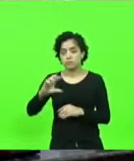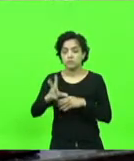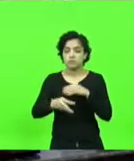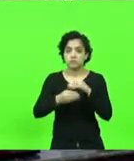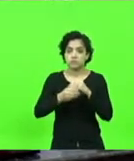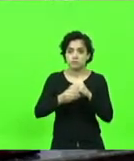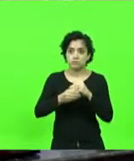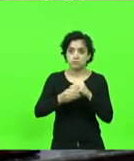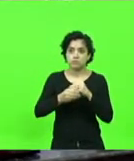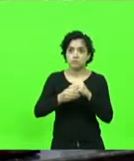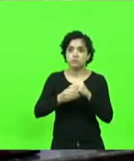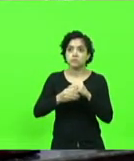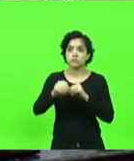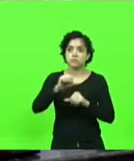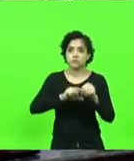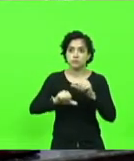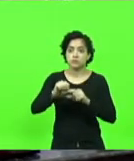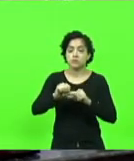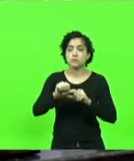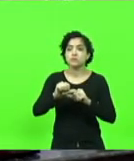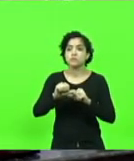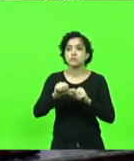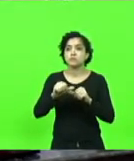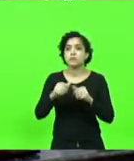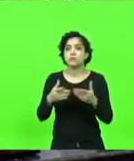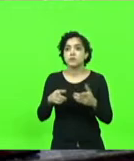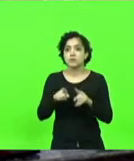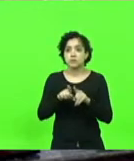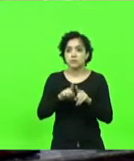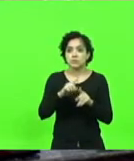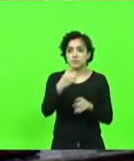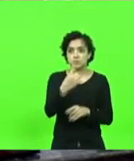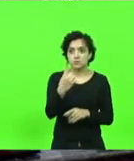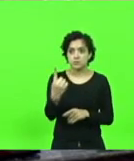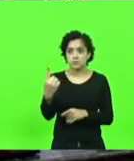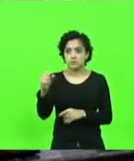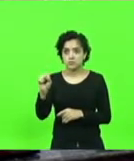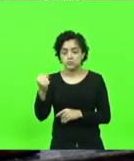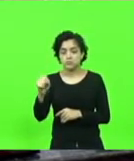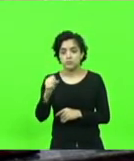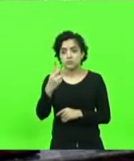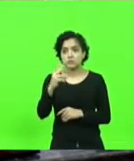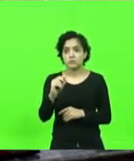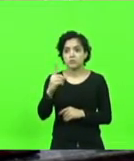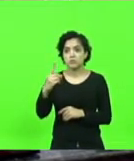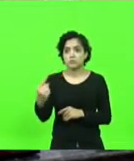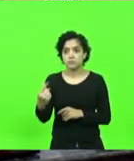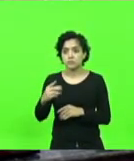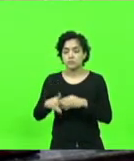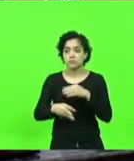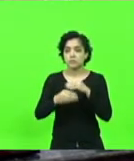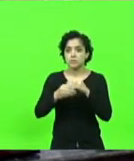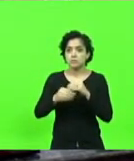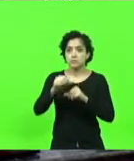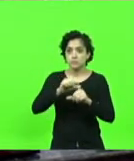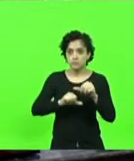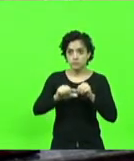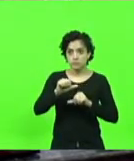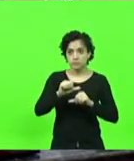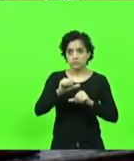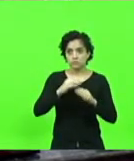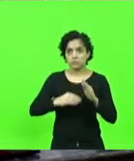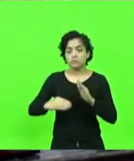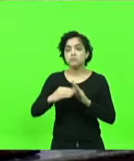emenda substitutiva global e número 118/2001 com emenda substitutiva